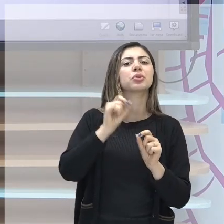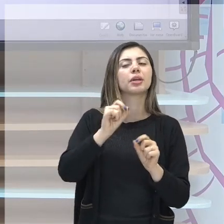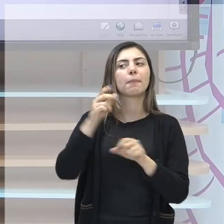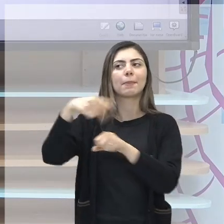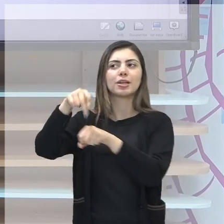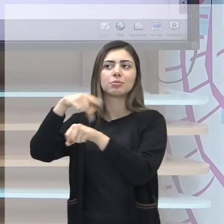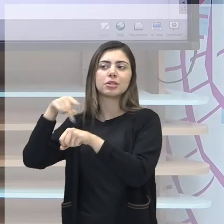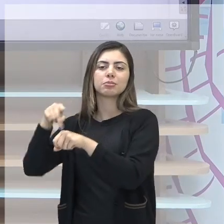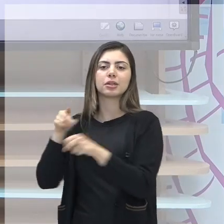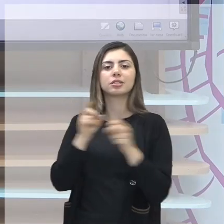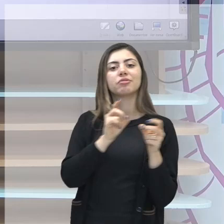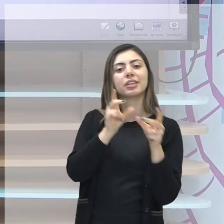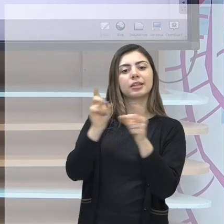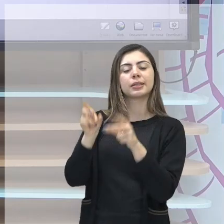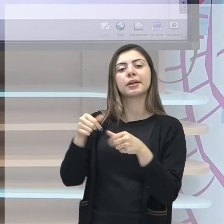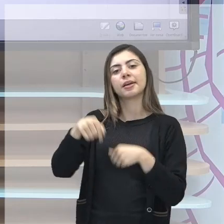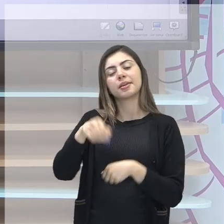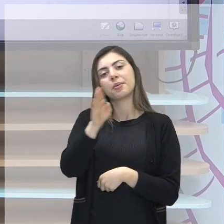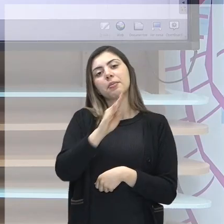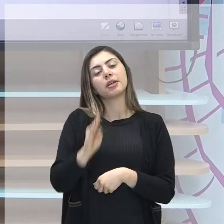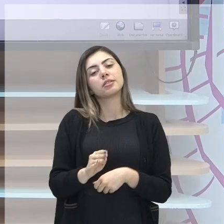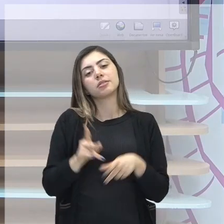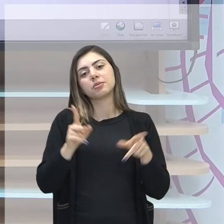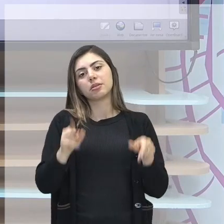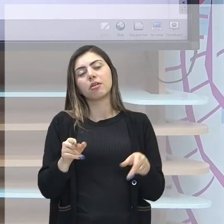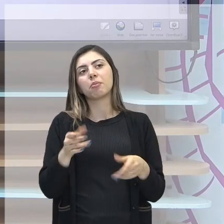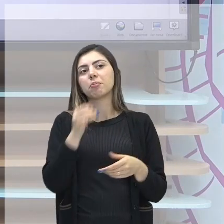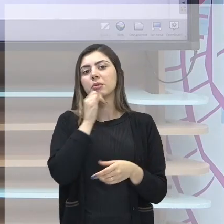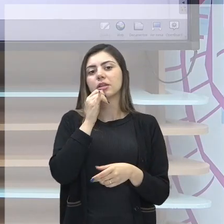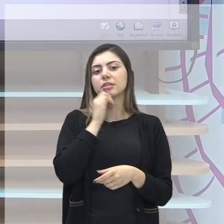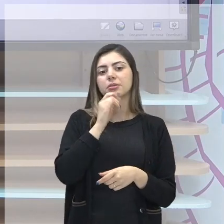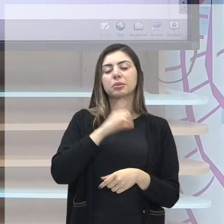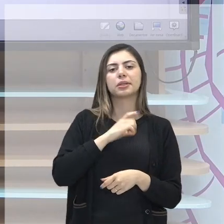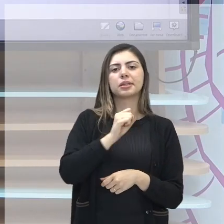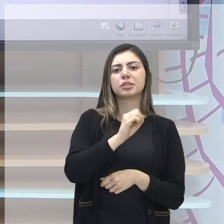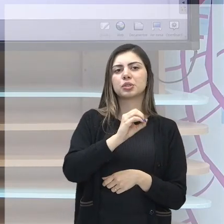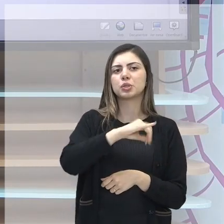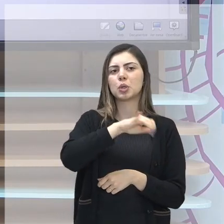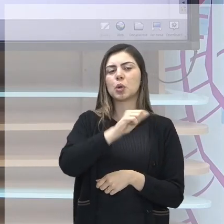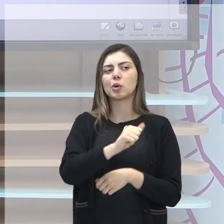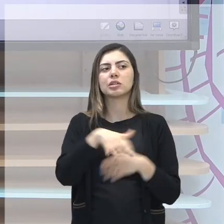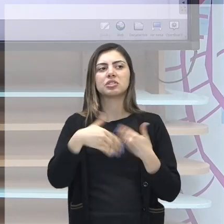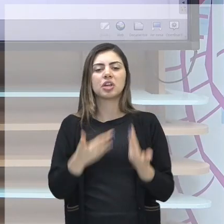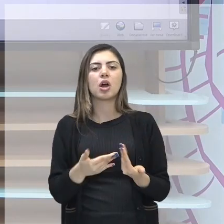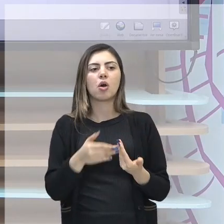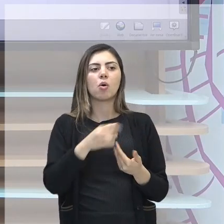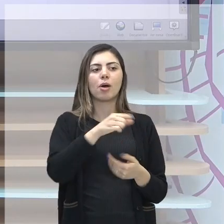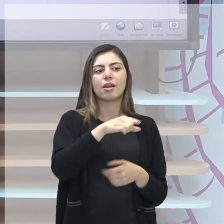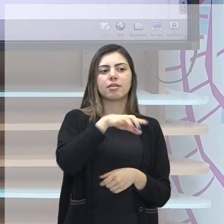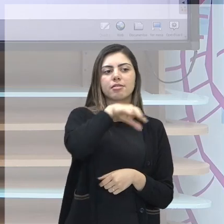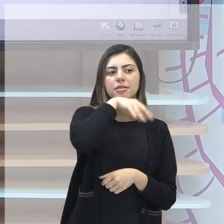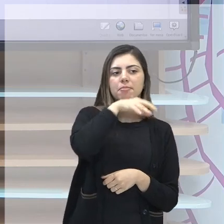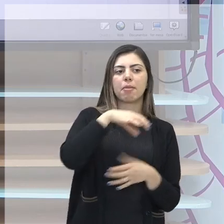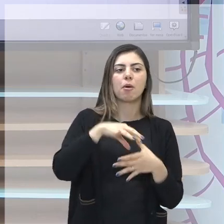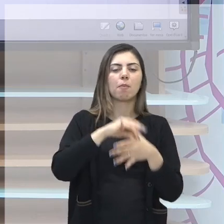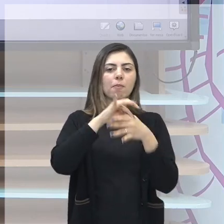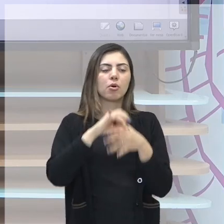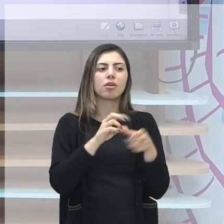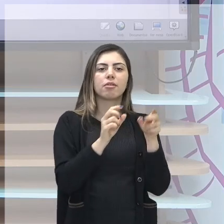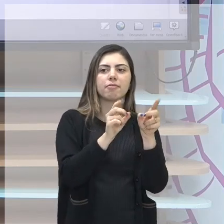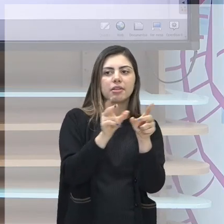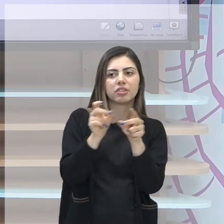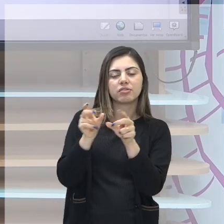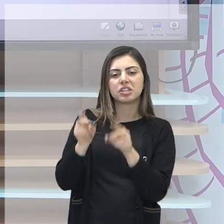para exportar. O Brasil faz muito isso, exportando soja, exportando carne bovina, exportando milho, dentre